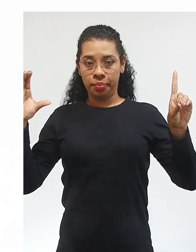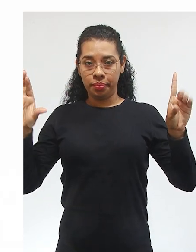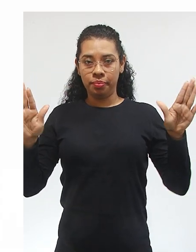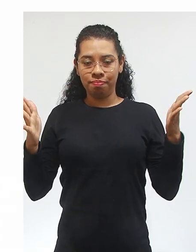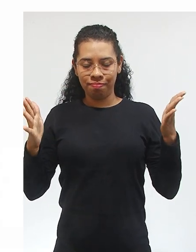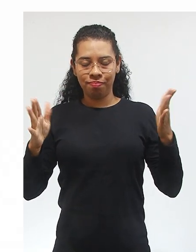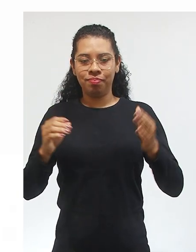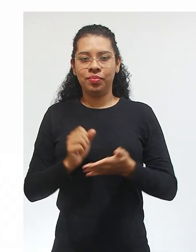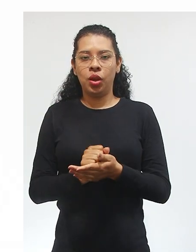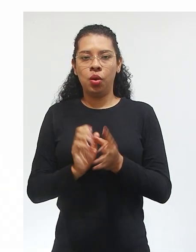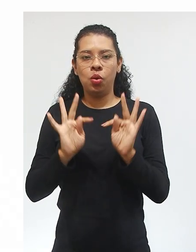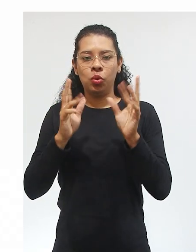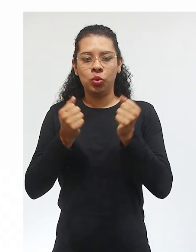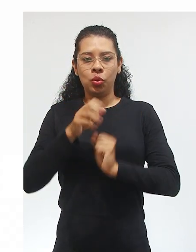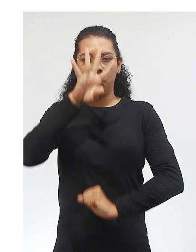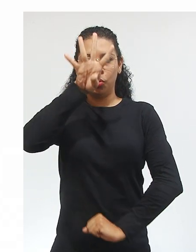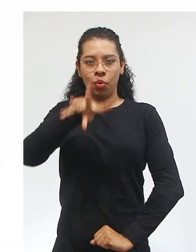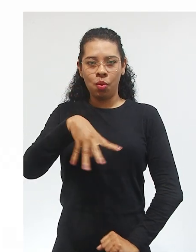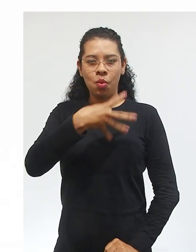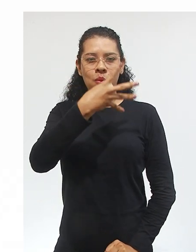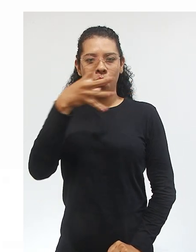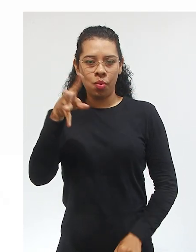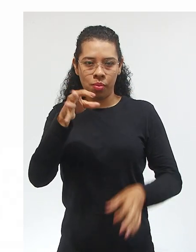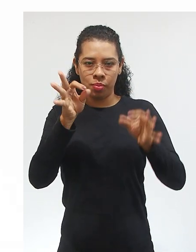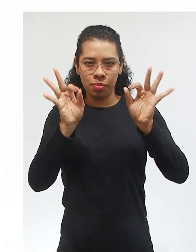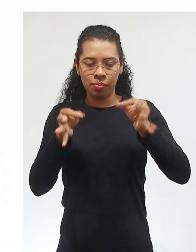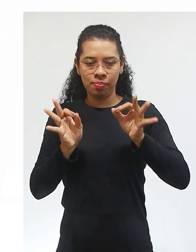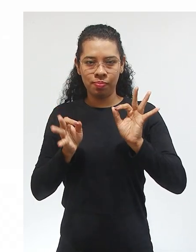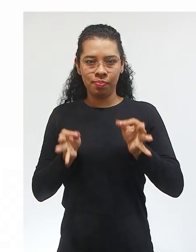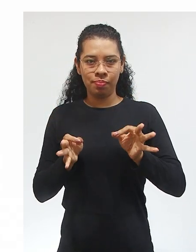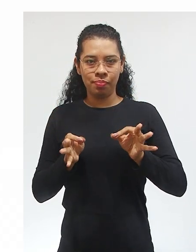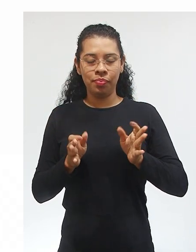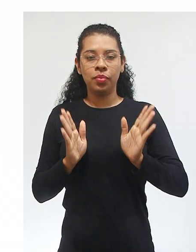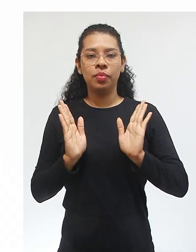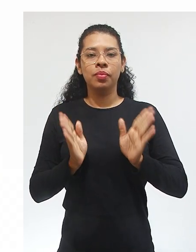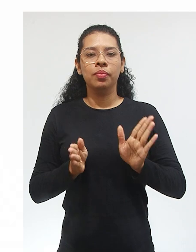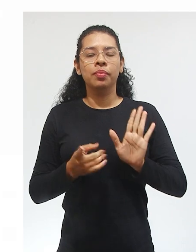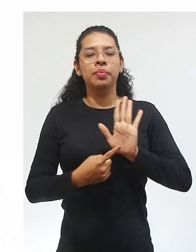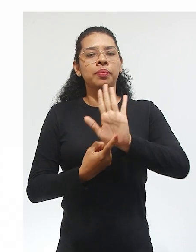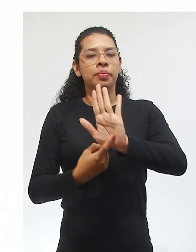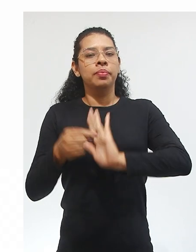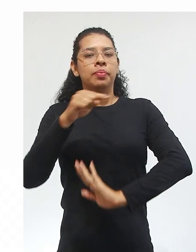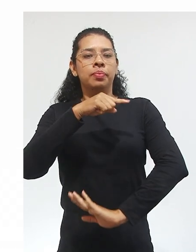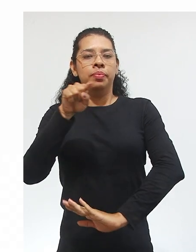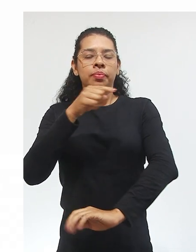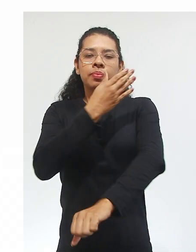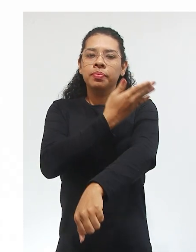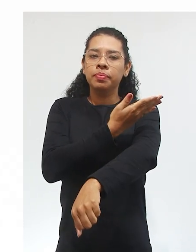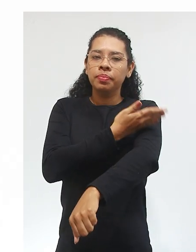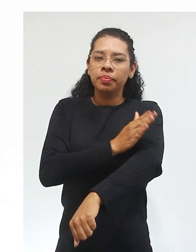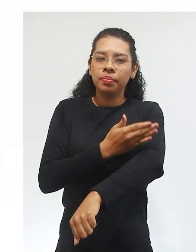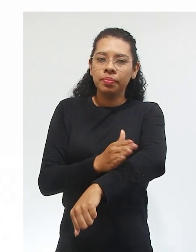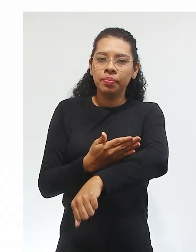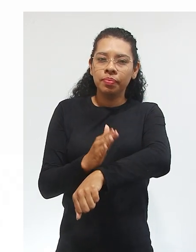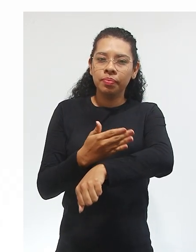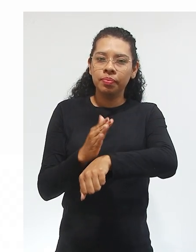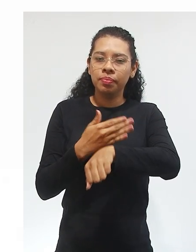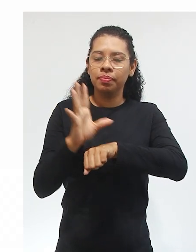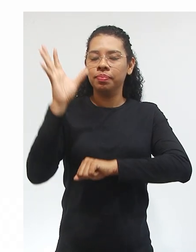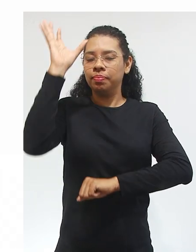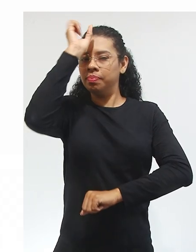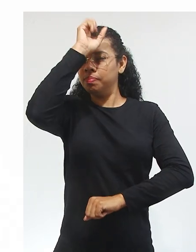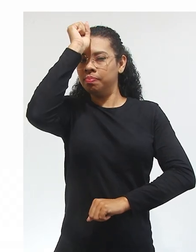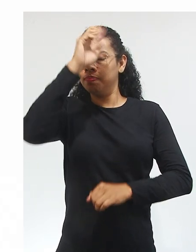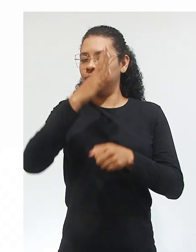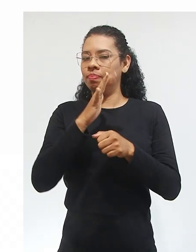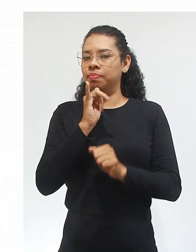decorar, como que seriam esses lançamentos, essas fórmulas. Vou explicar para vocês uma forma agora prática, para vocês verem o exemplo, tá